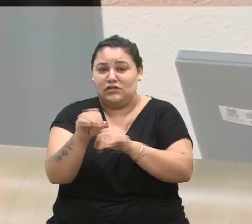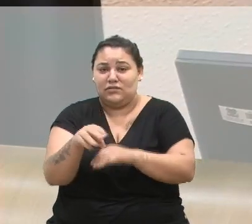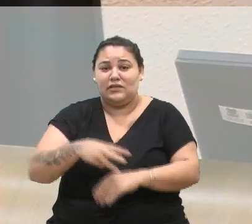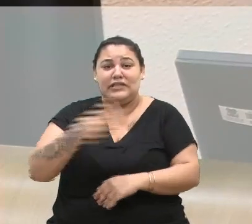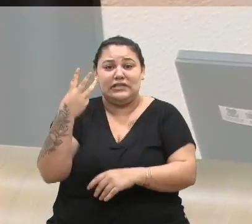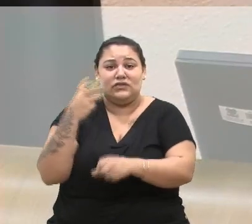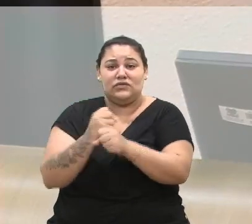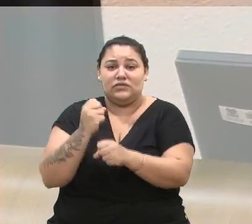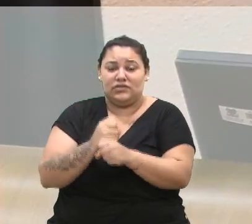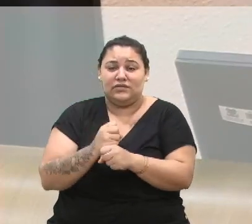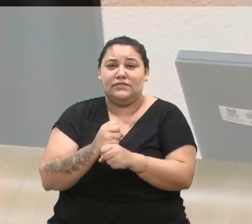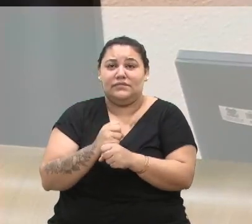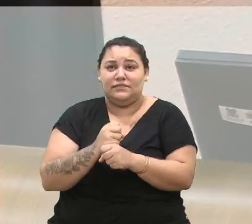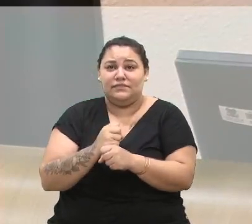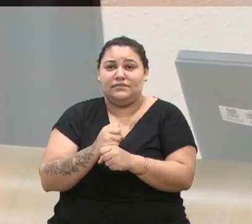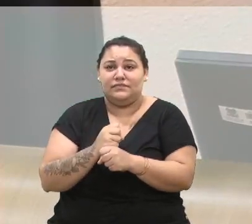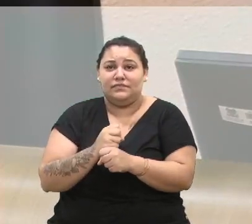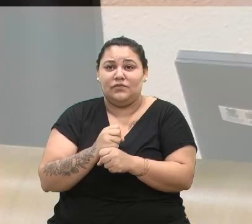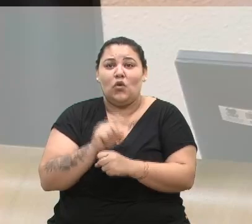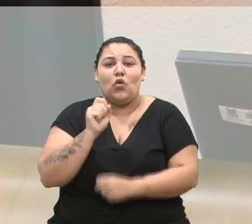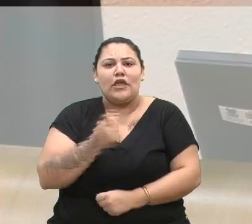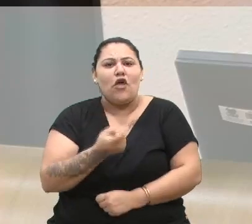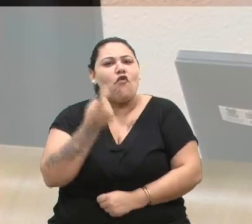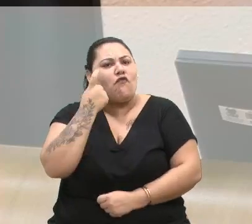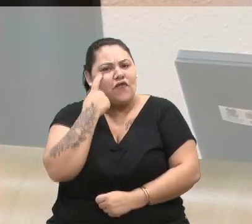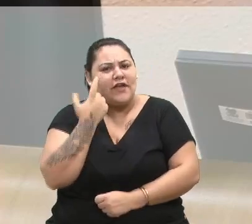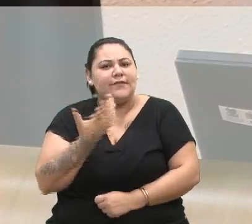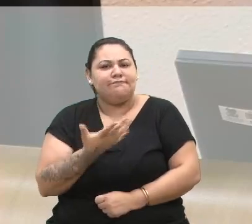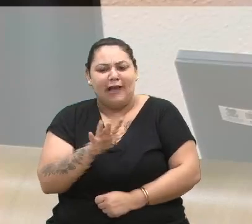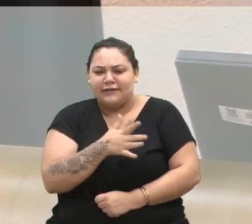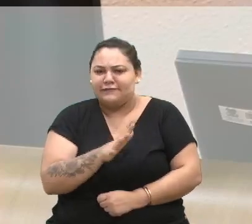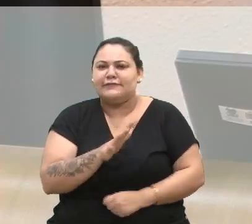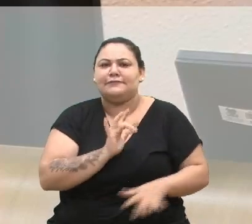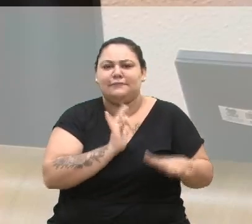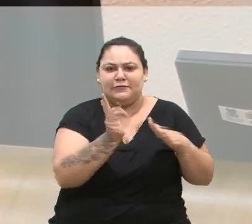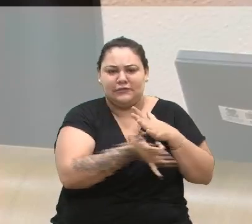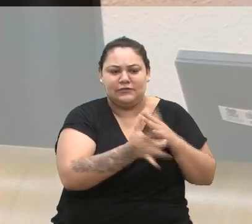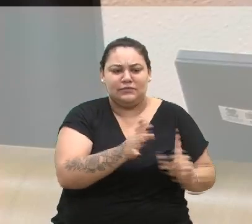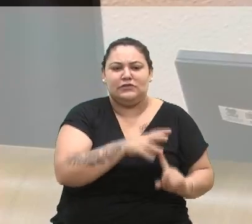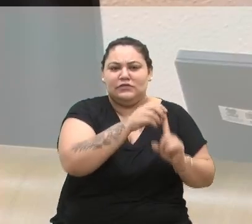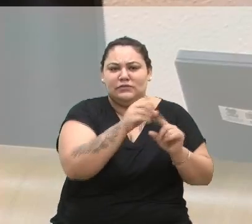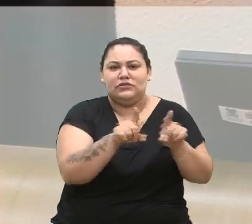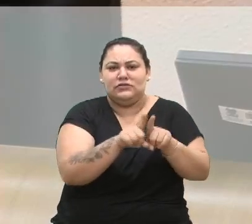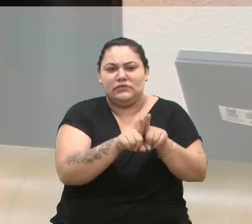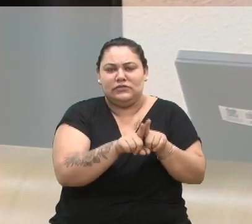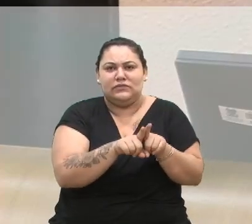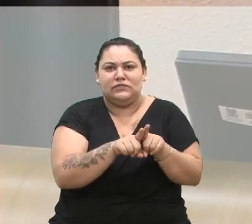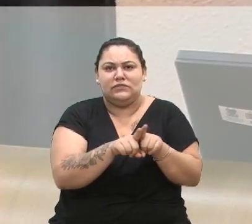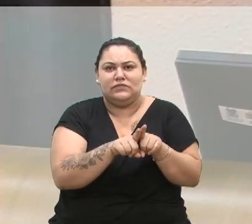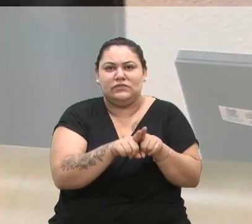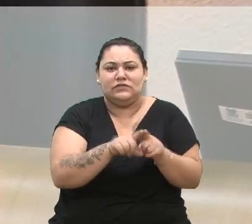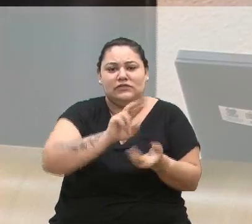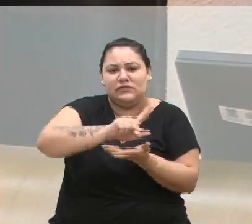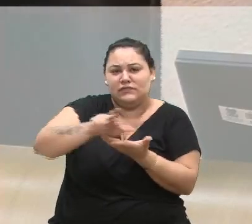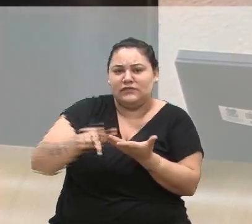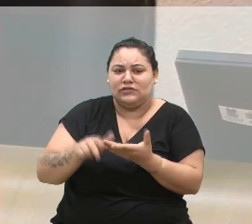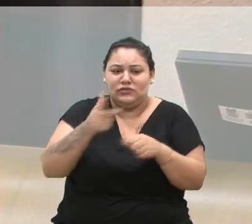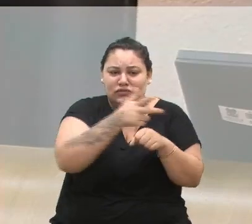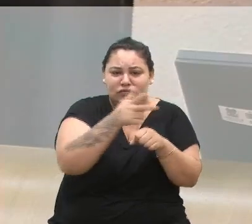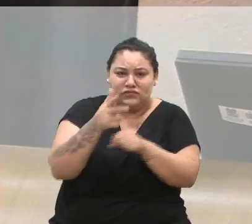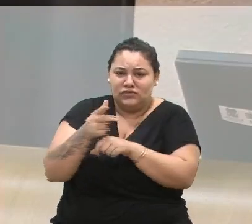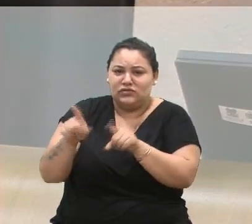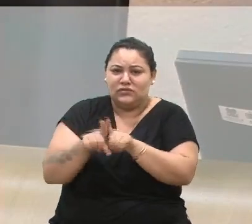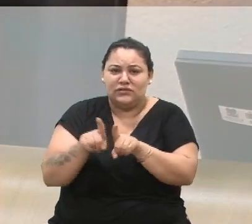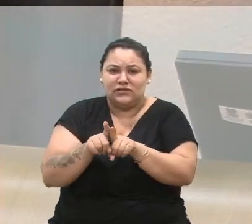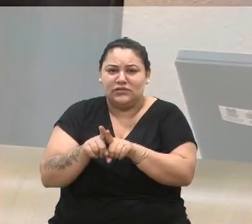ano, a gente, o que viu e ver, às vezes nas redes sociais, principalmente, em diversos vídeos,